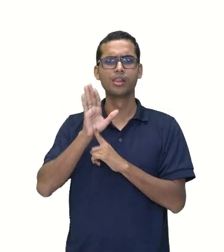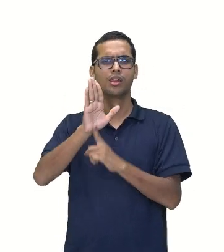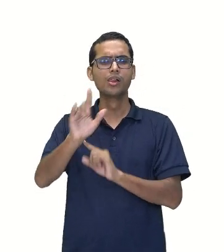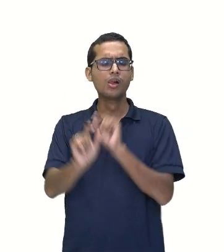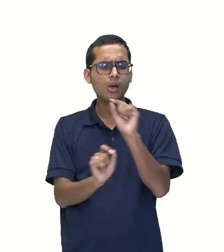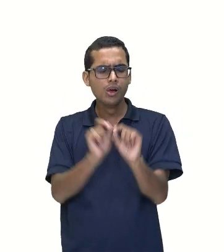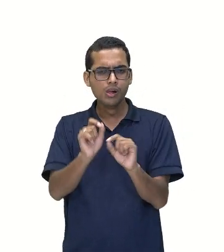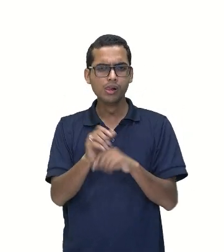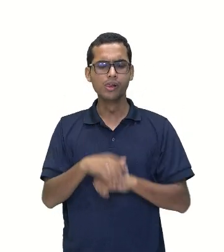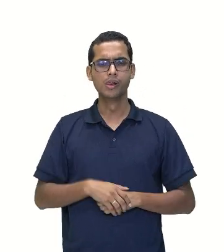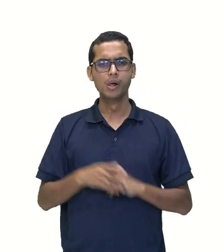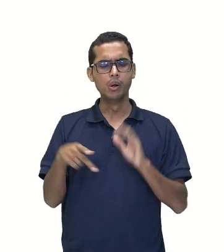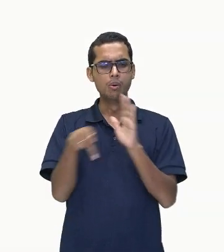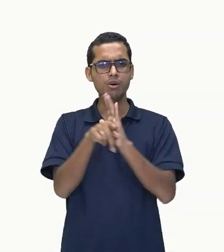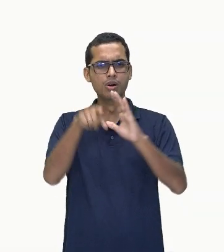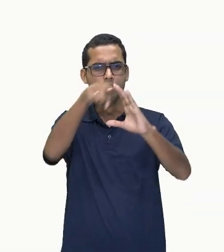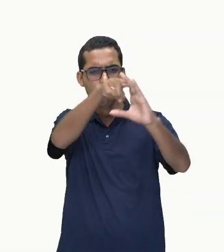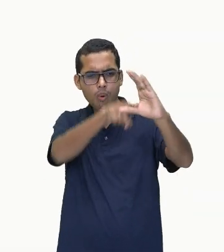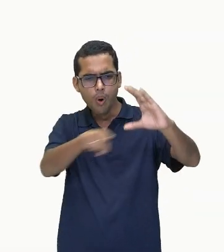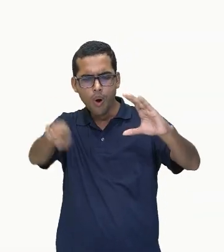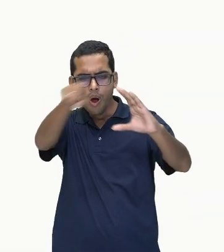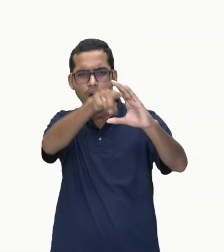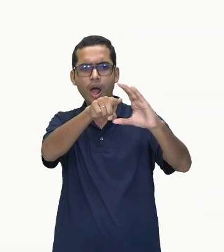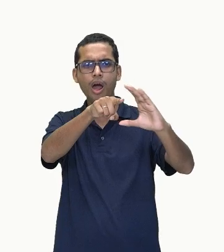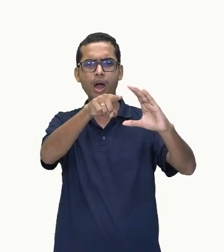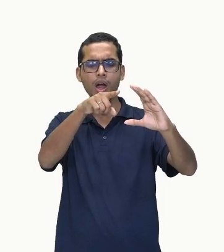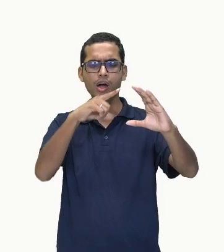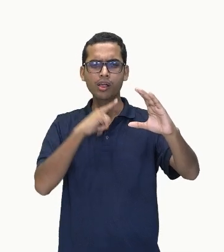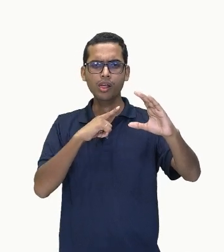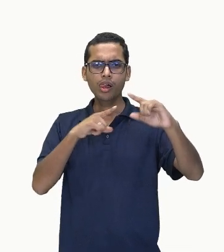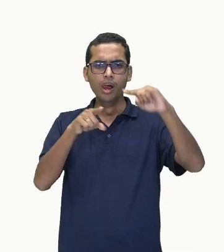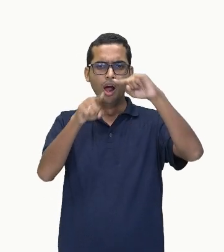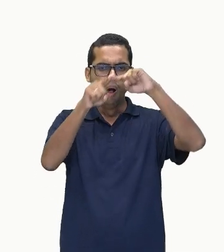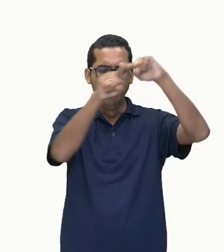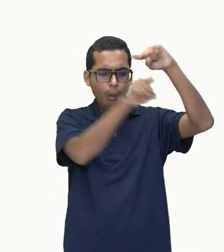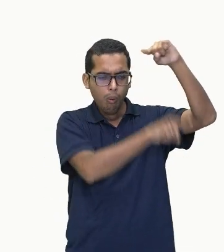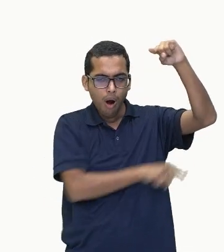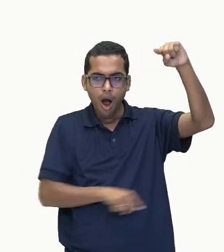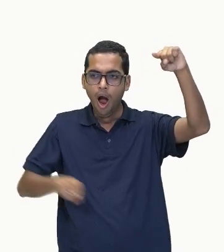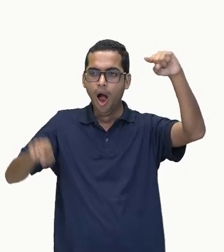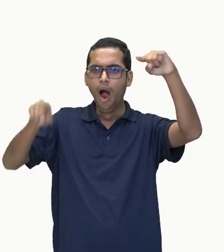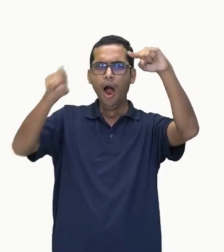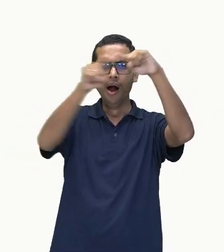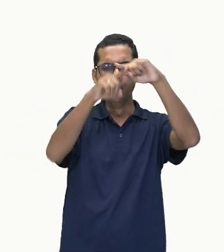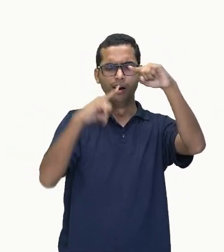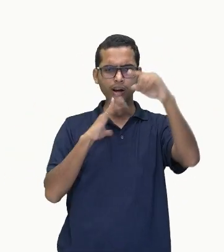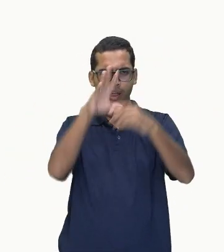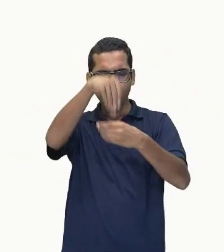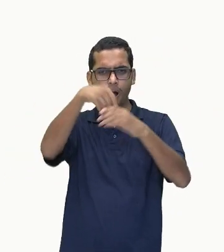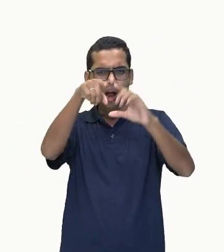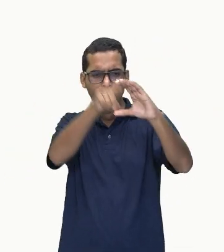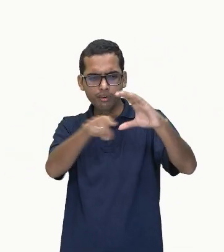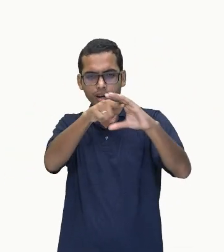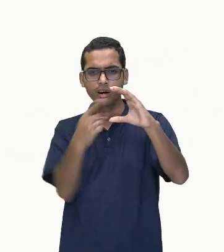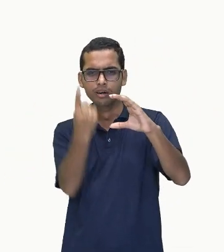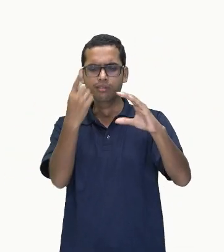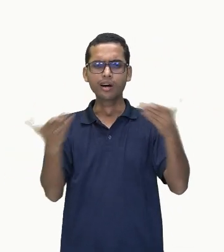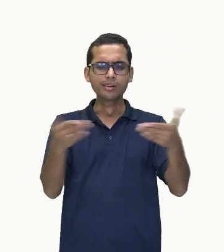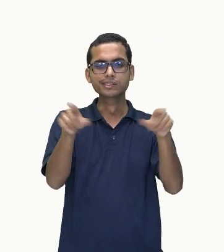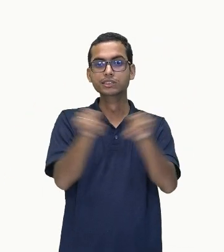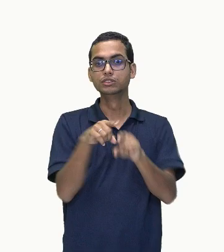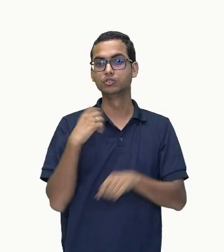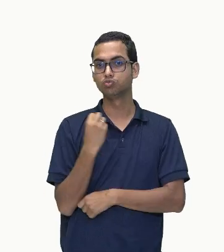circunferência menor dentro de uma maior, né? Aqui nós já teremos duas dentro da circunferência maior. E por